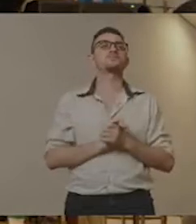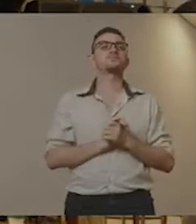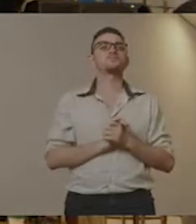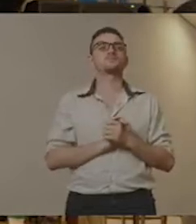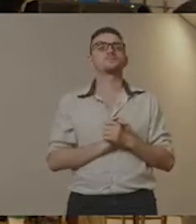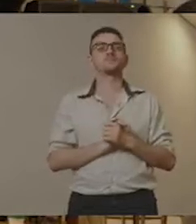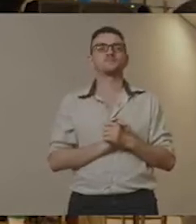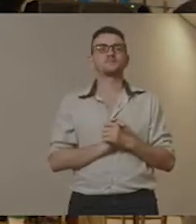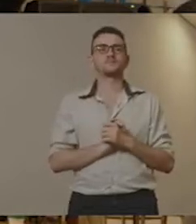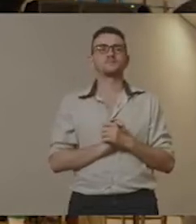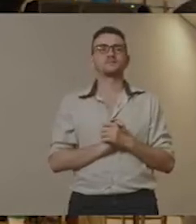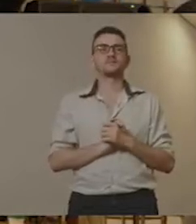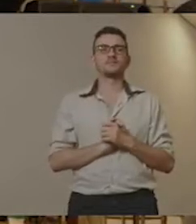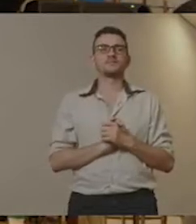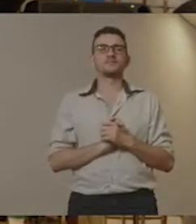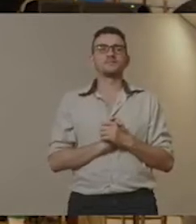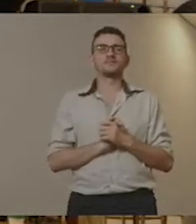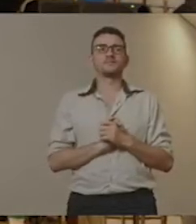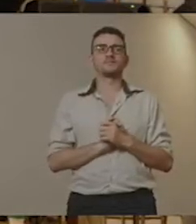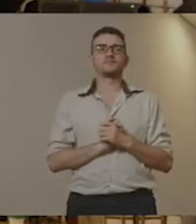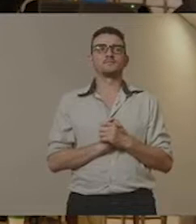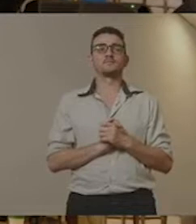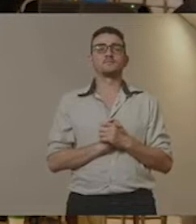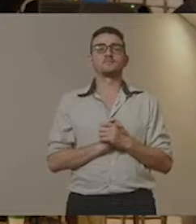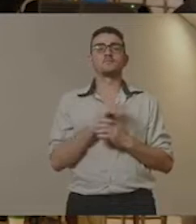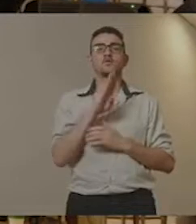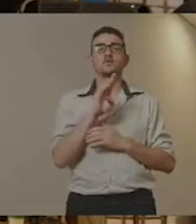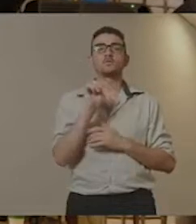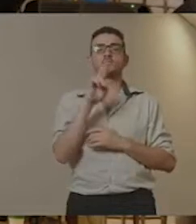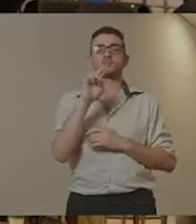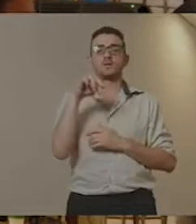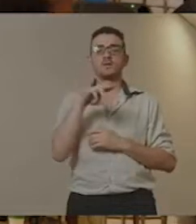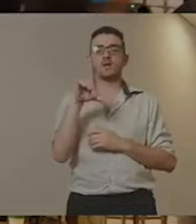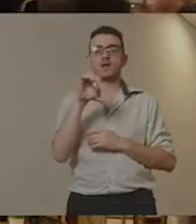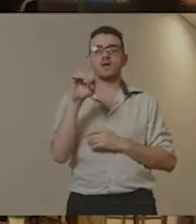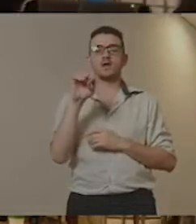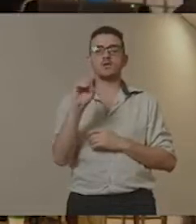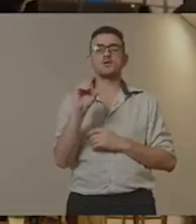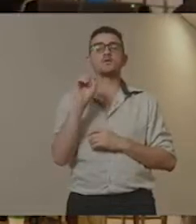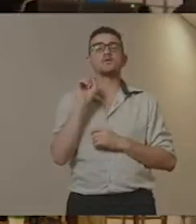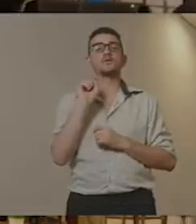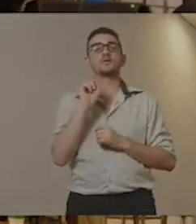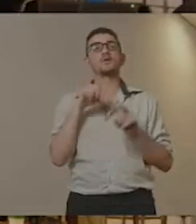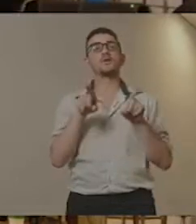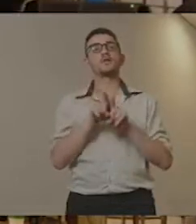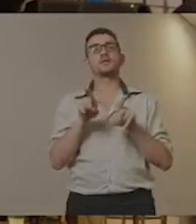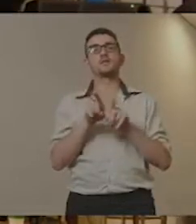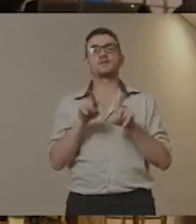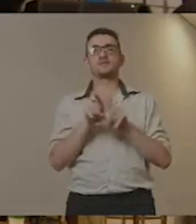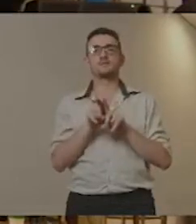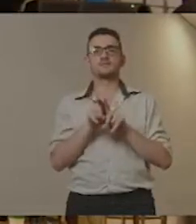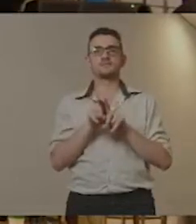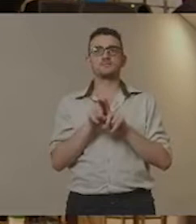E o Bernardo Aparício, que também... Cadê o Bernardo? Ah, o Bernardo também.